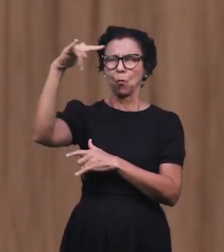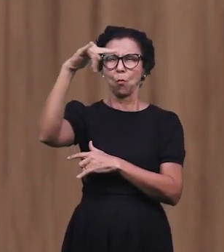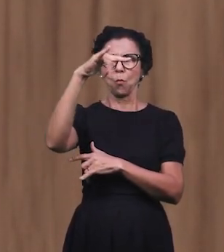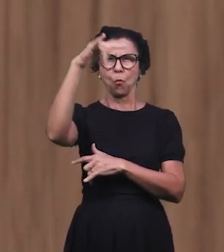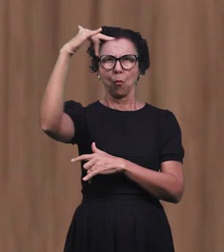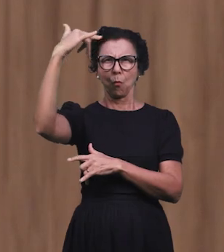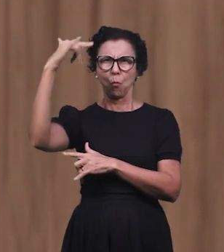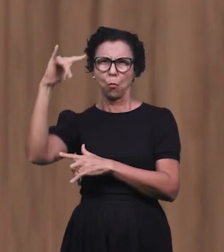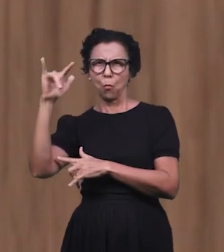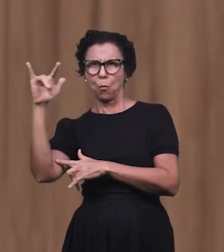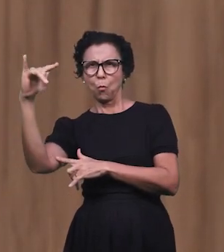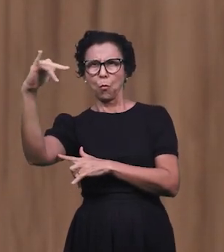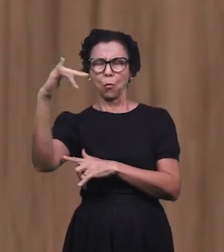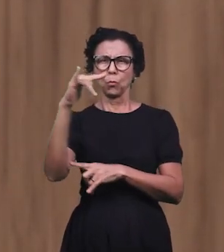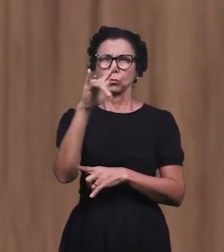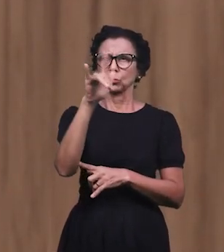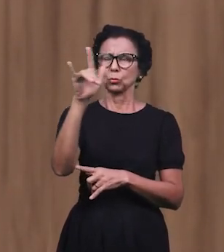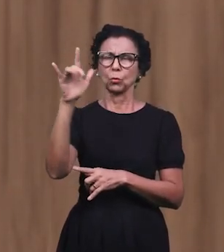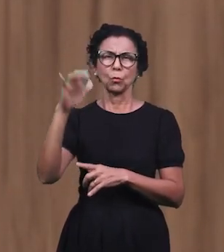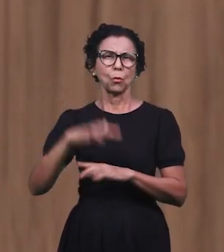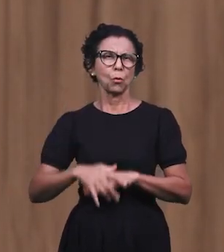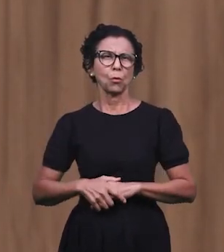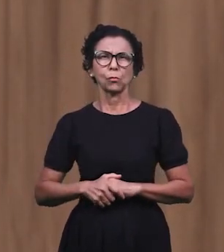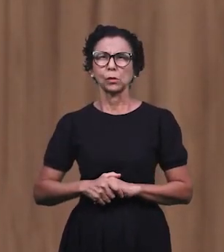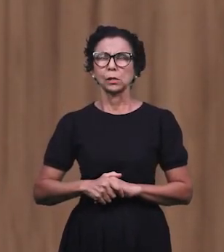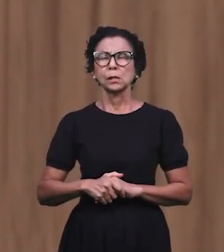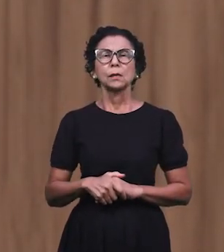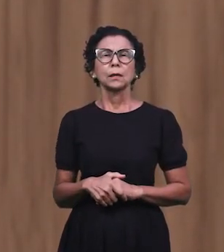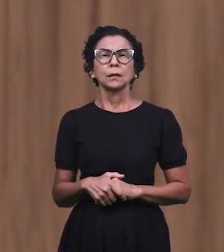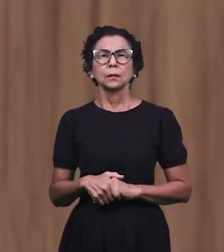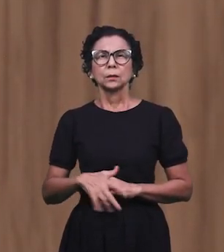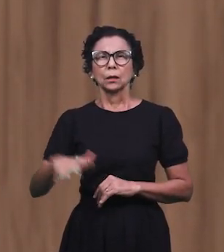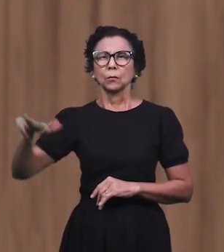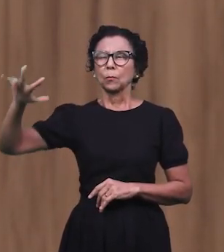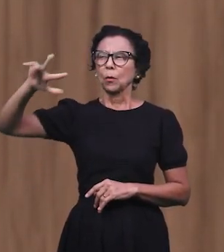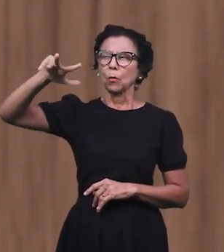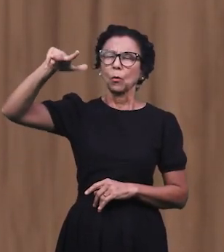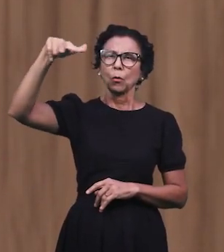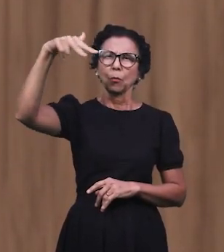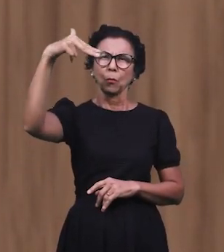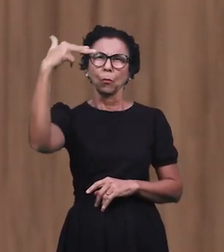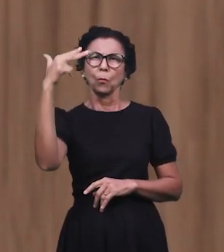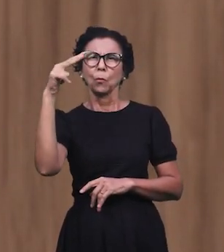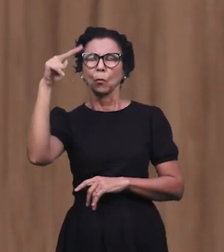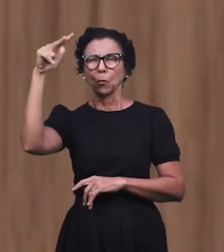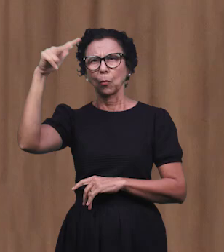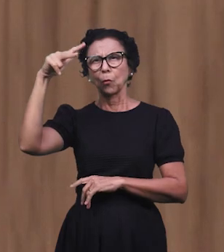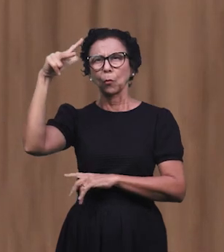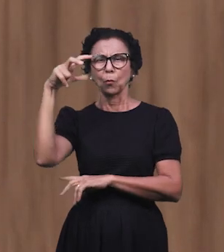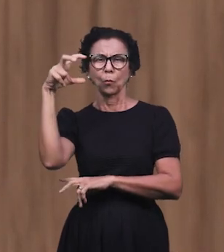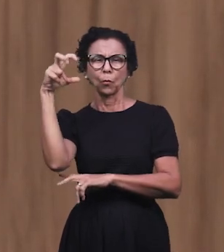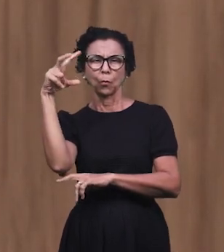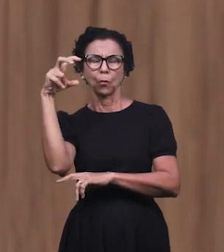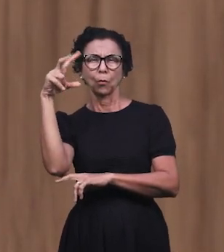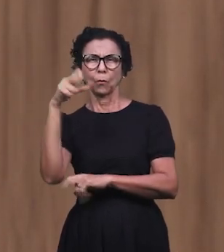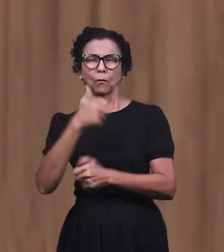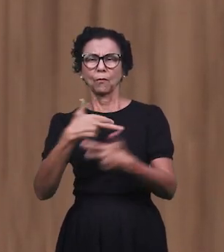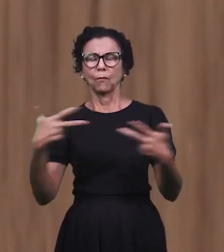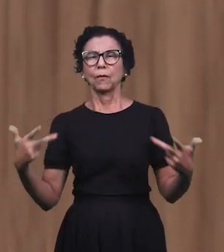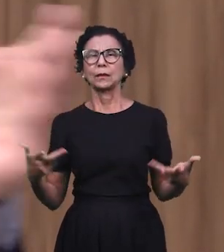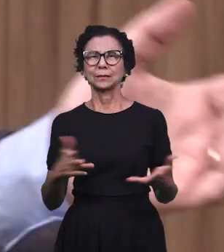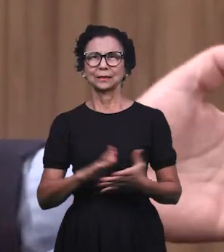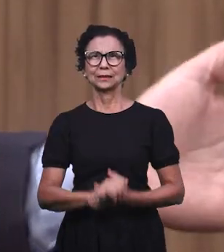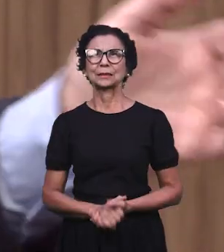de drones, meios que se obtém muita informação. Mas nós temos um recurso muito mais maravilhoso, né?